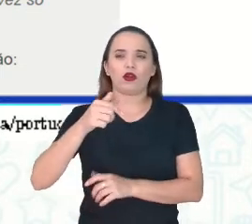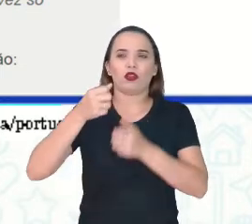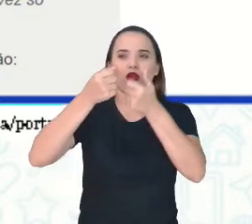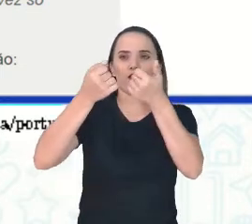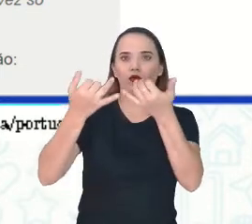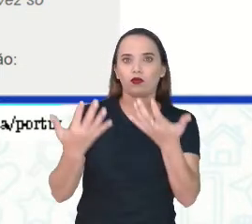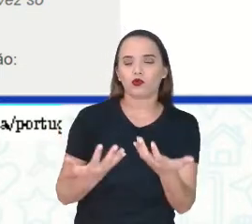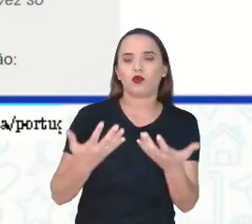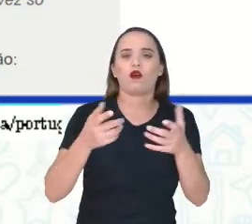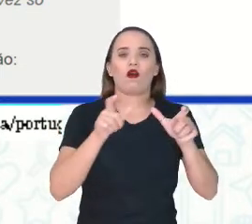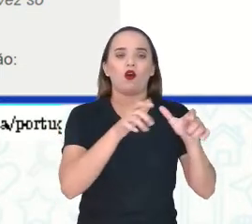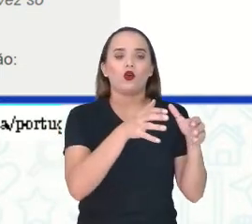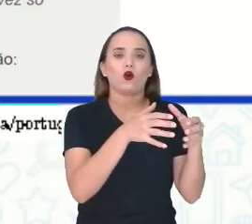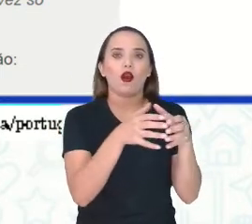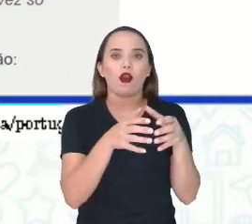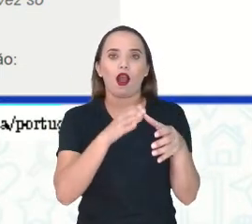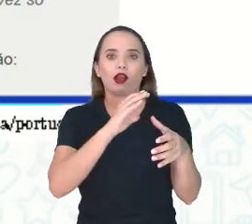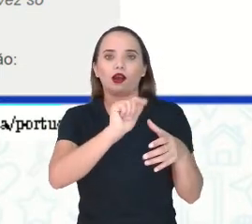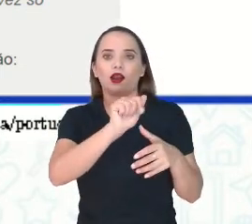palavra,